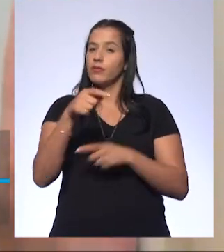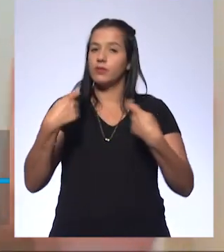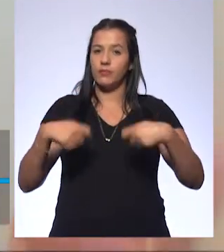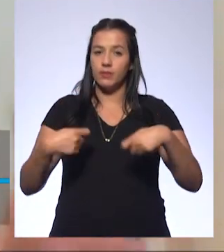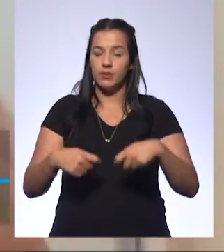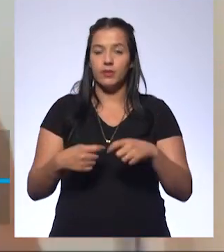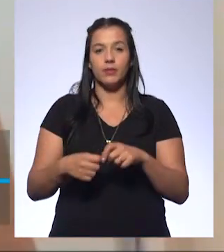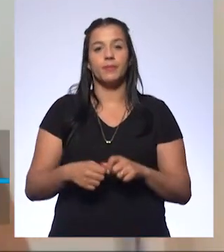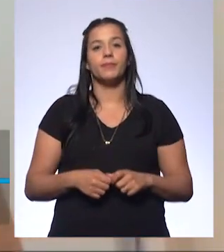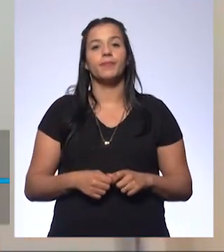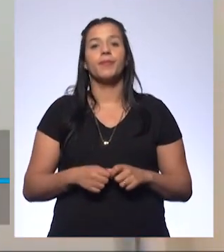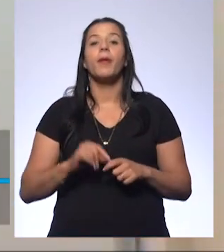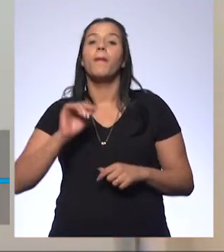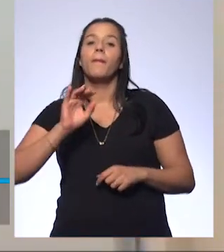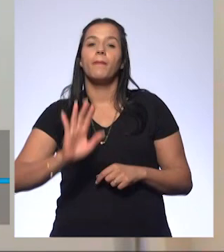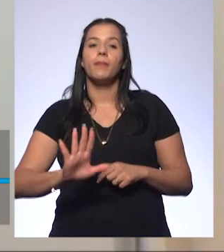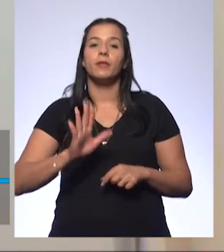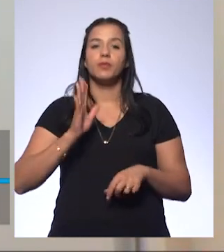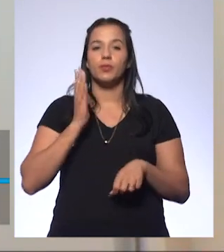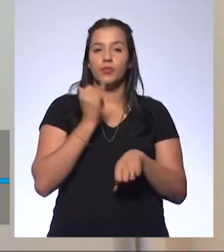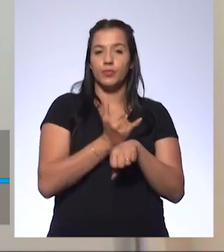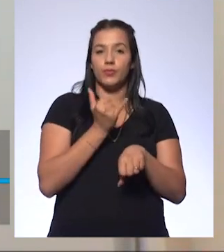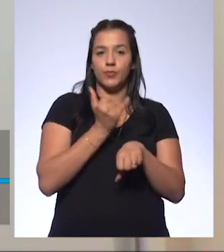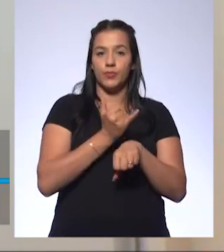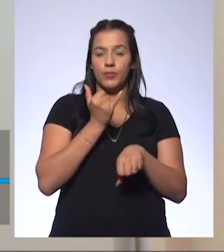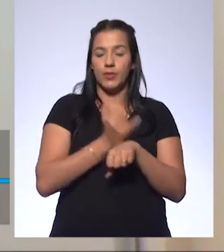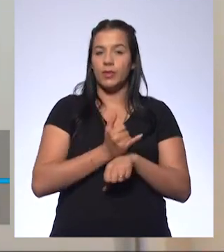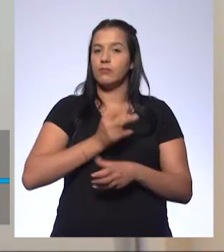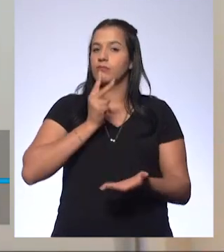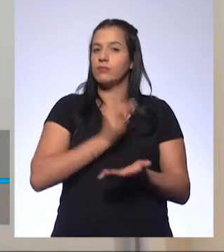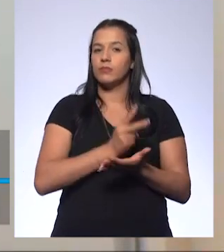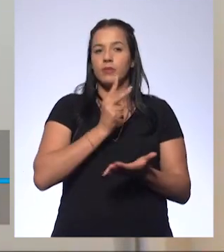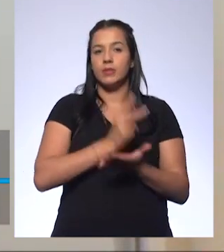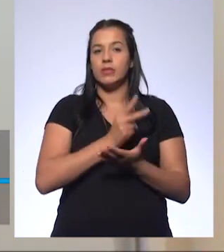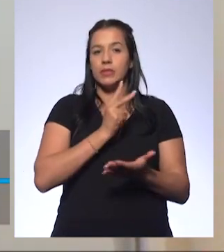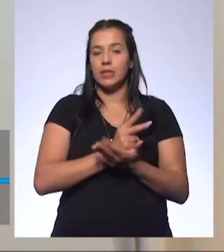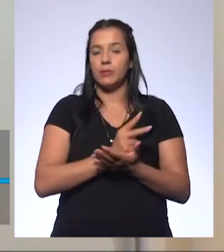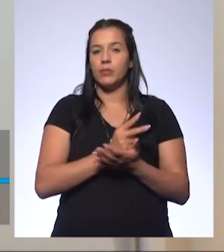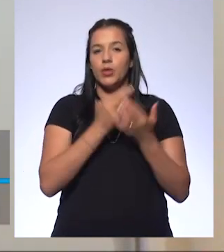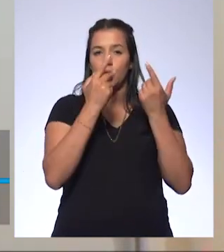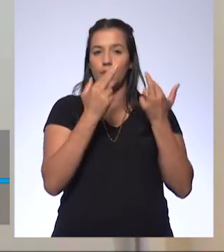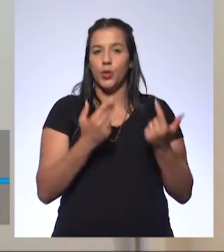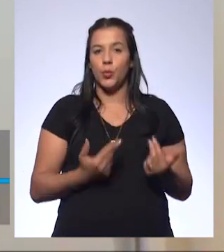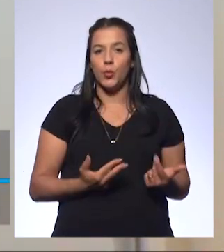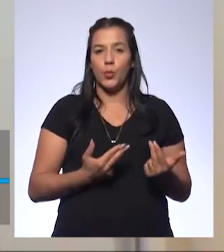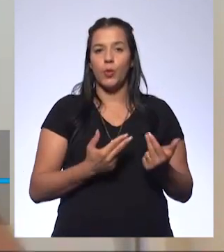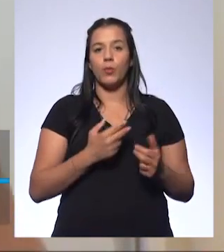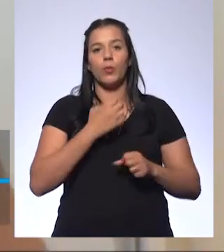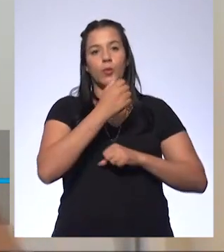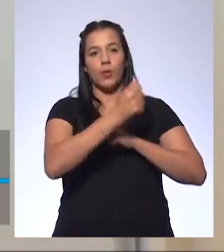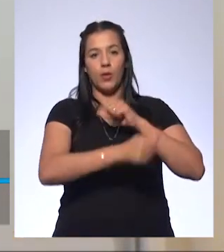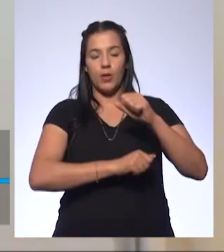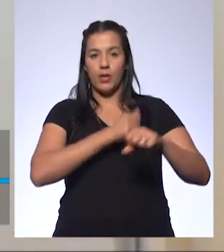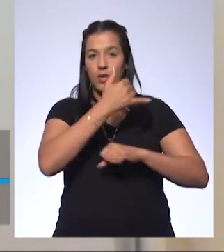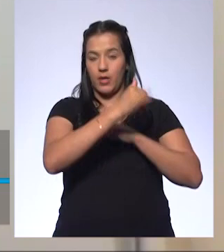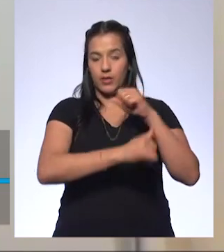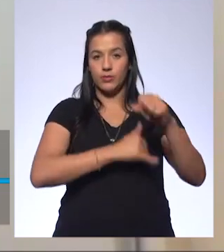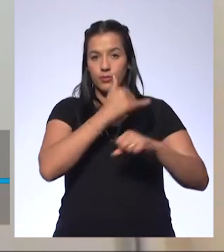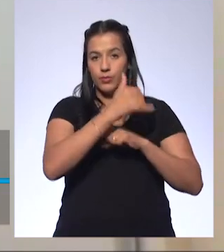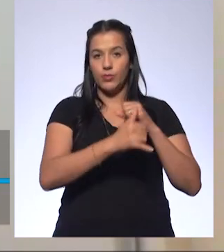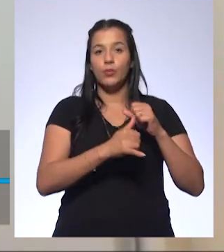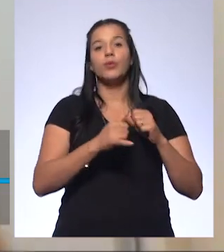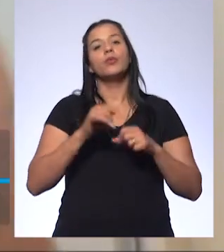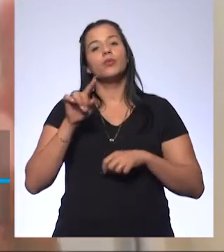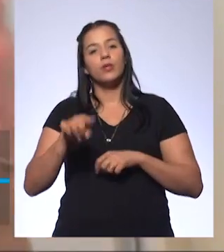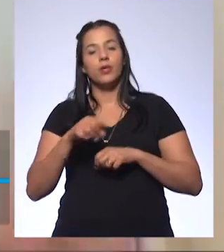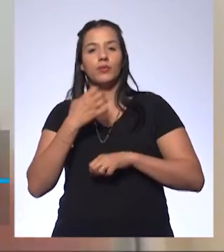necessidade. Mas o metal é sempre formado por elementos iguais, de átomos de um mesmo elemento